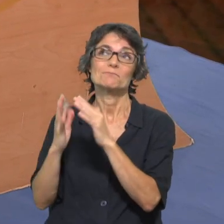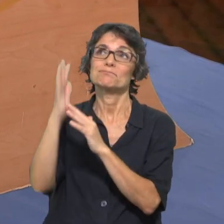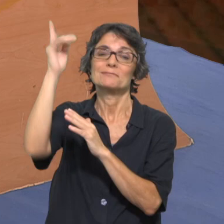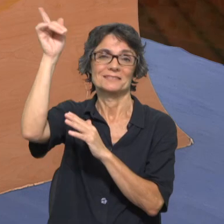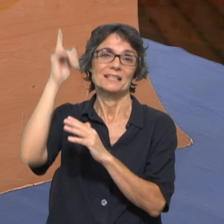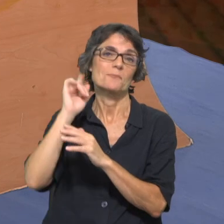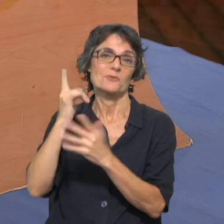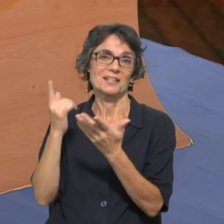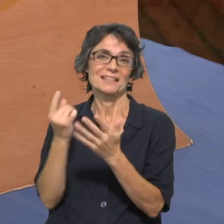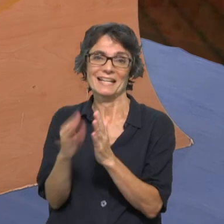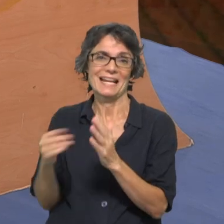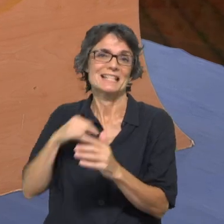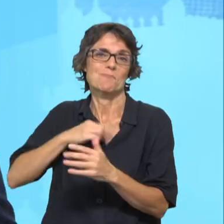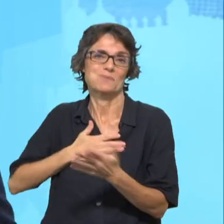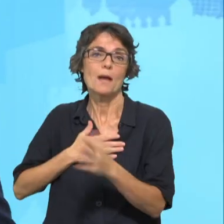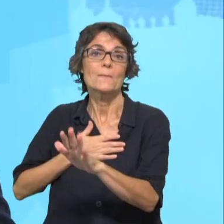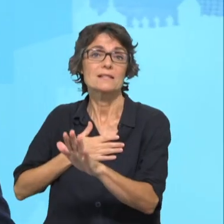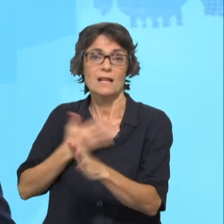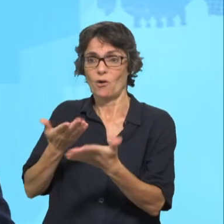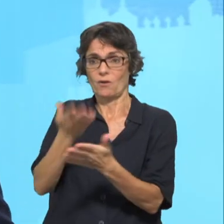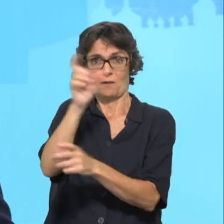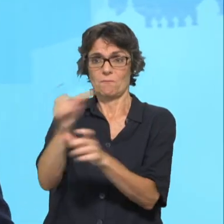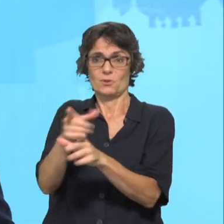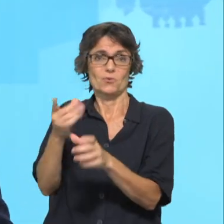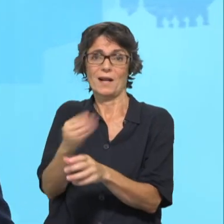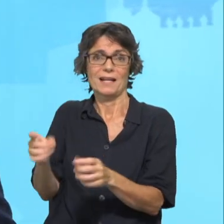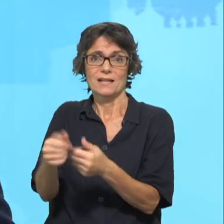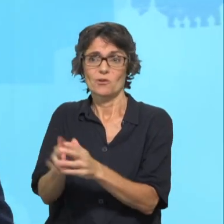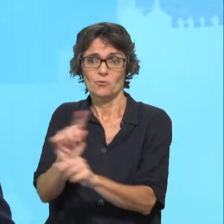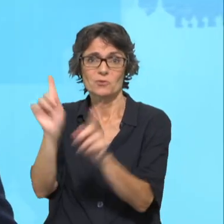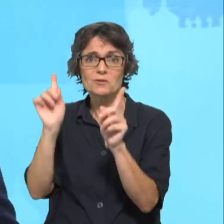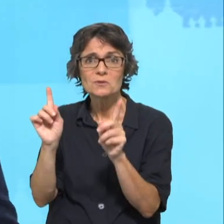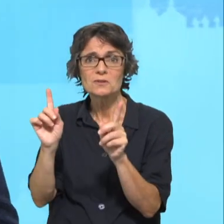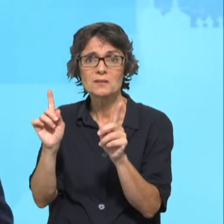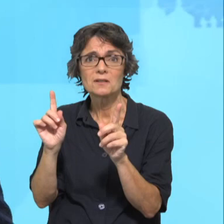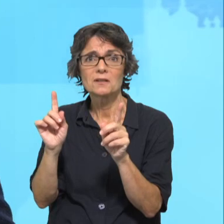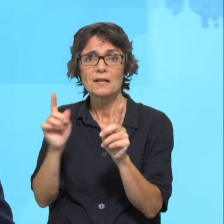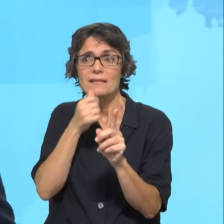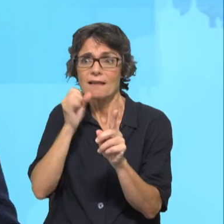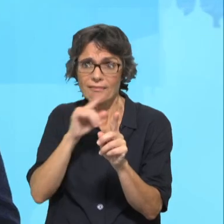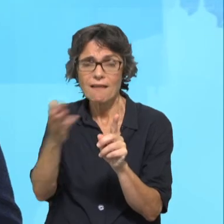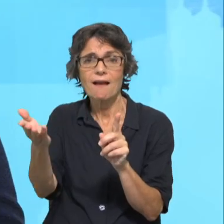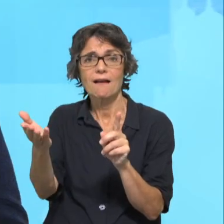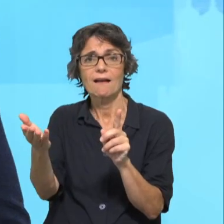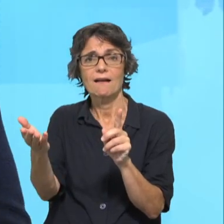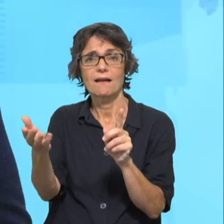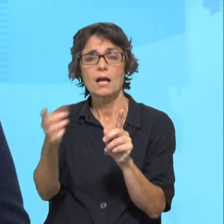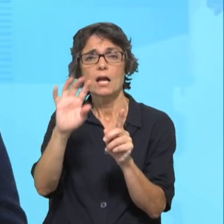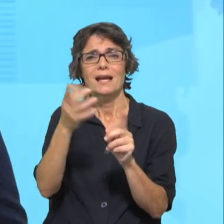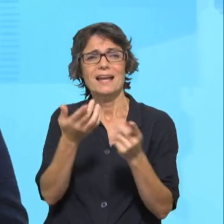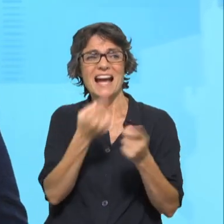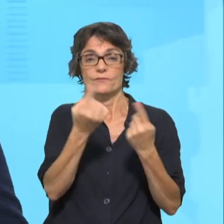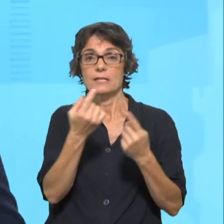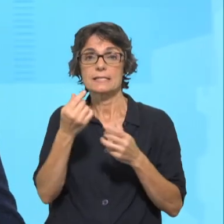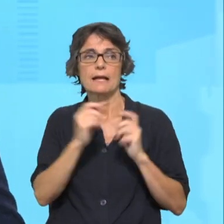confiar coisas que não são específicas do Ministério Presbiteral aos padres dá muitas vezes asneira.